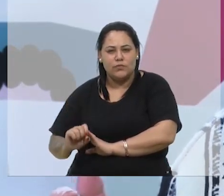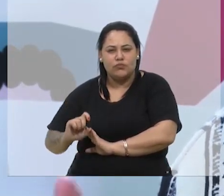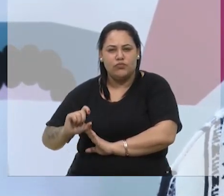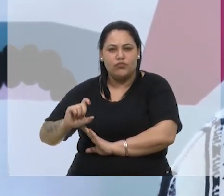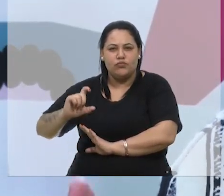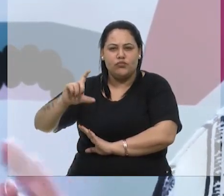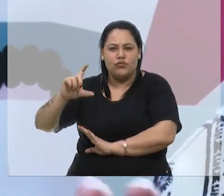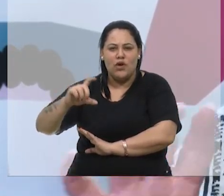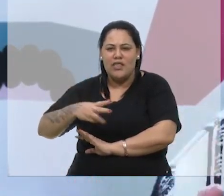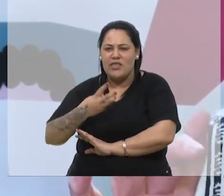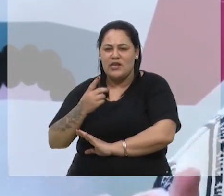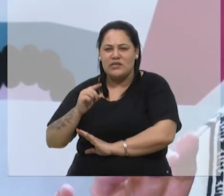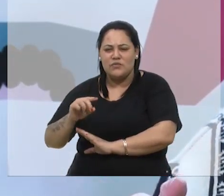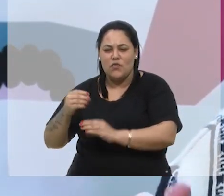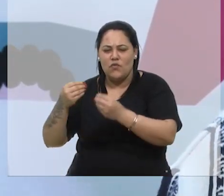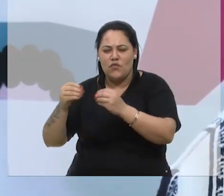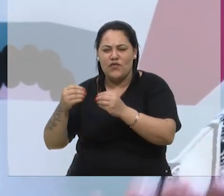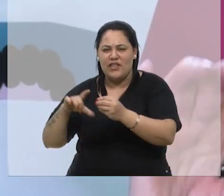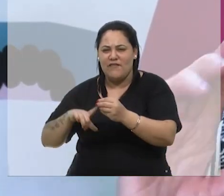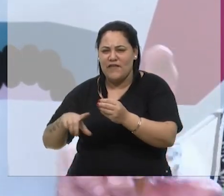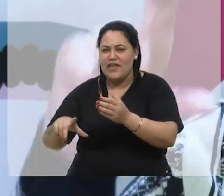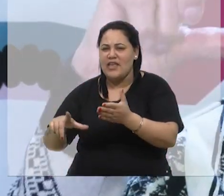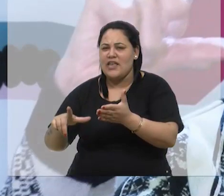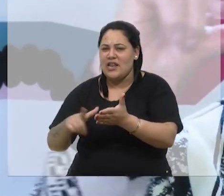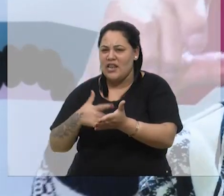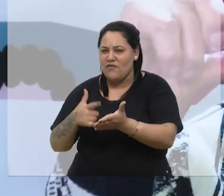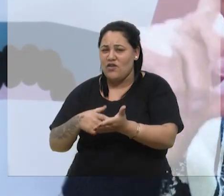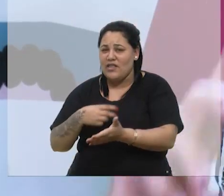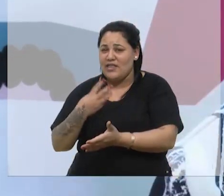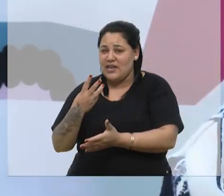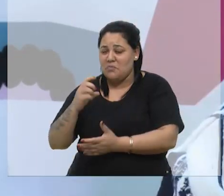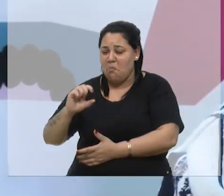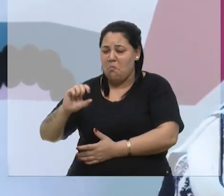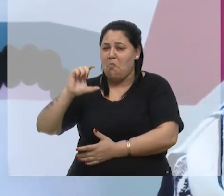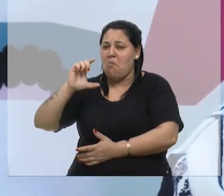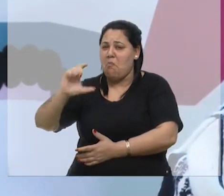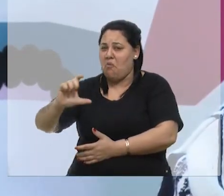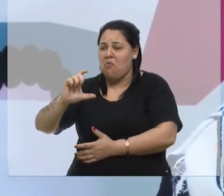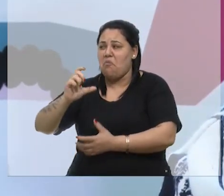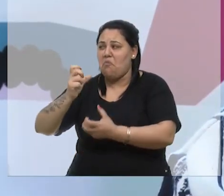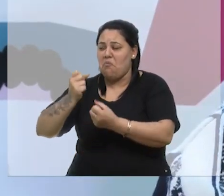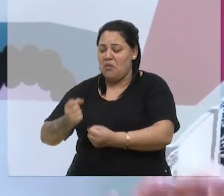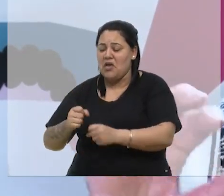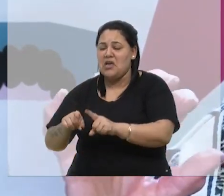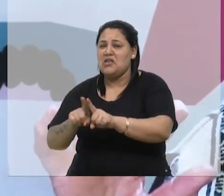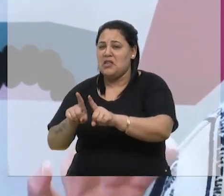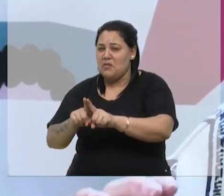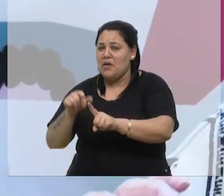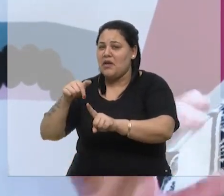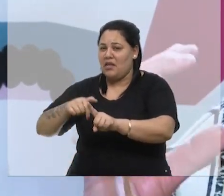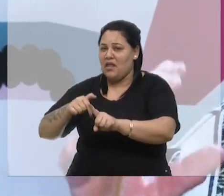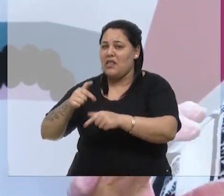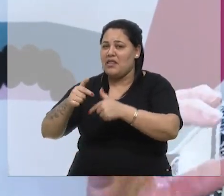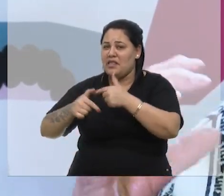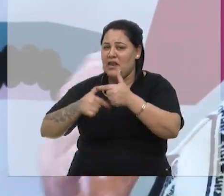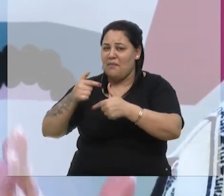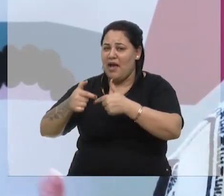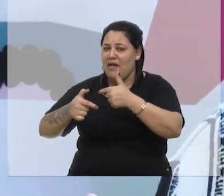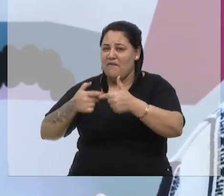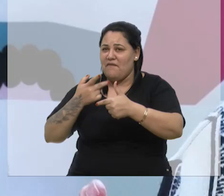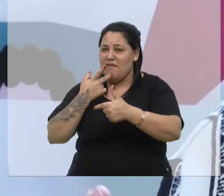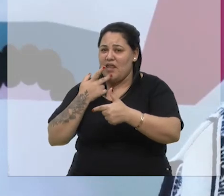toda uma polêmica hoje sobre a escrita autobiográfica, né? Dizem hoje que toda escrita é autobiográfica. não